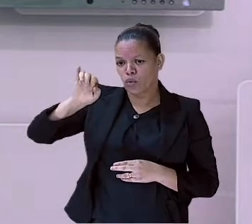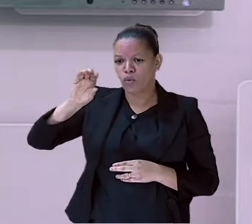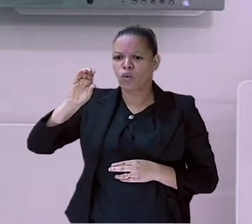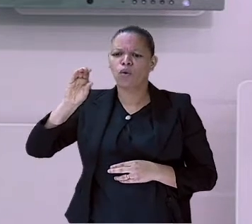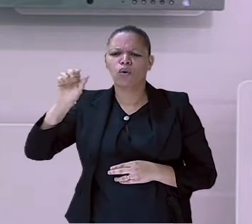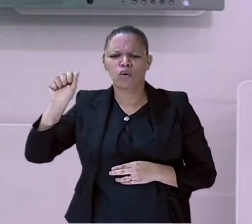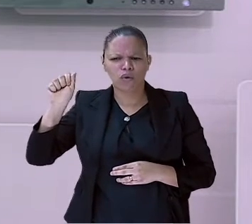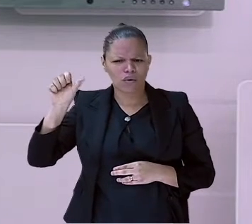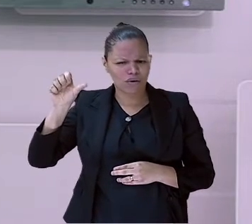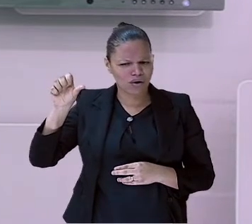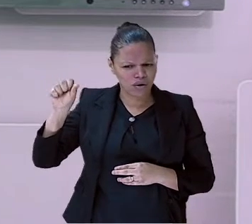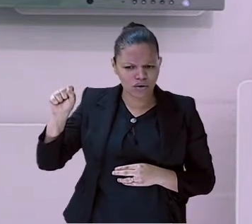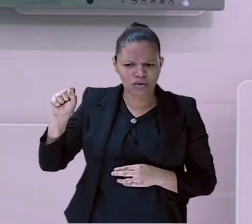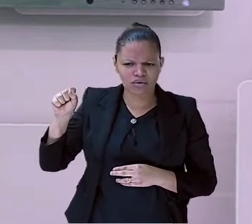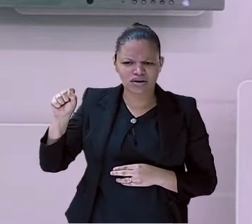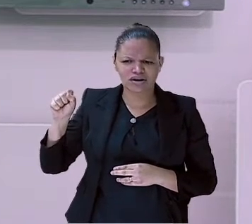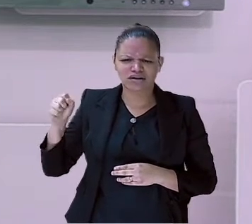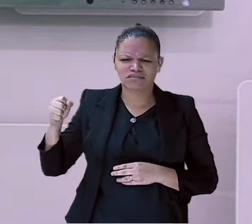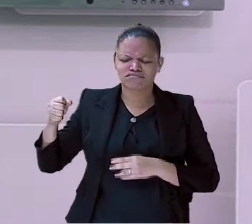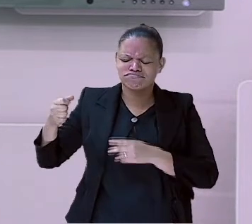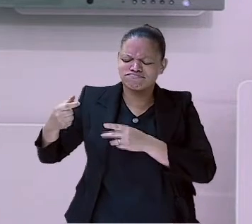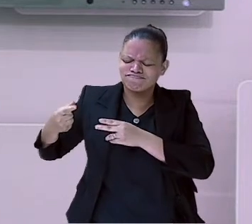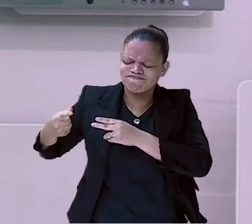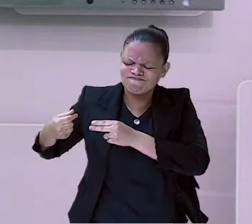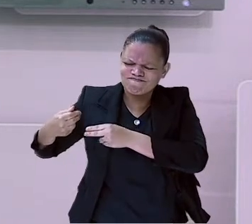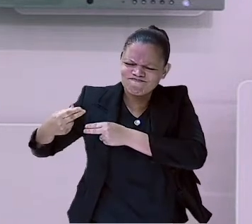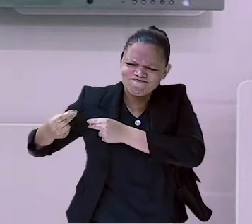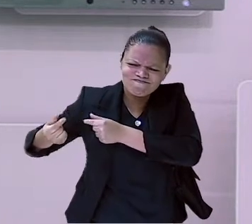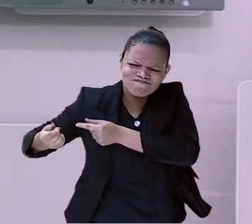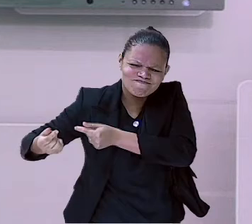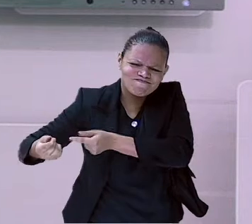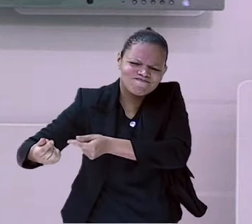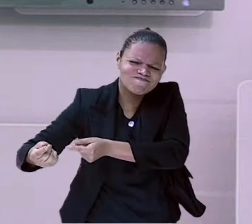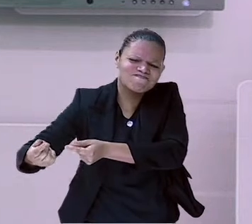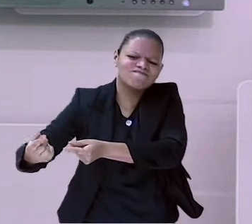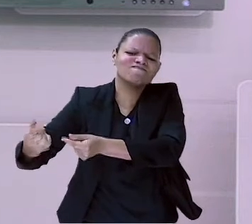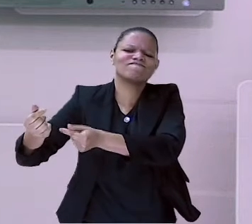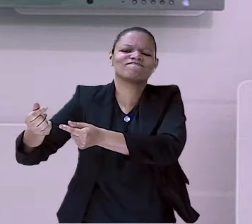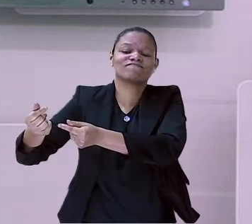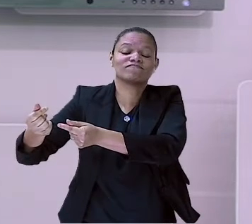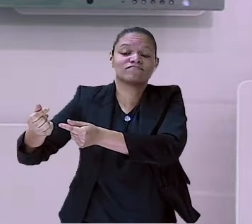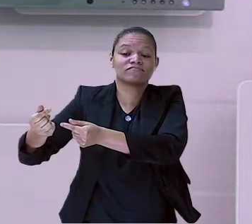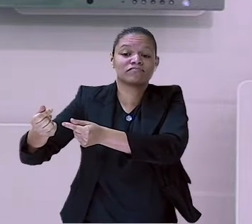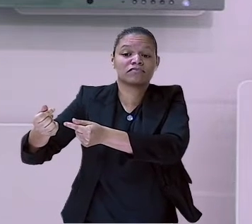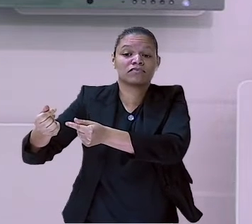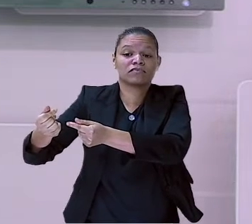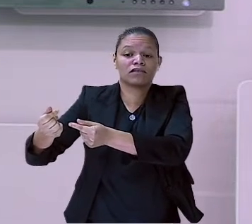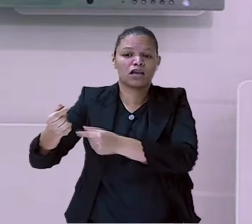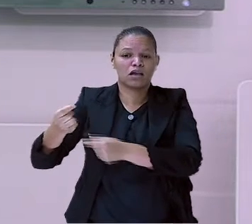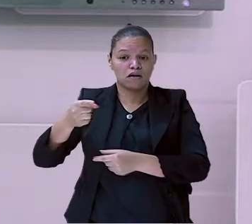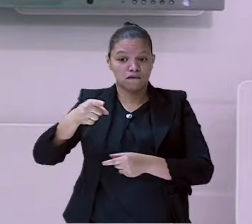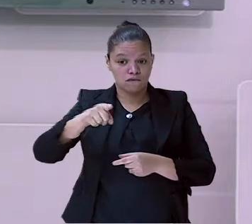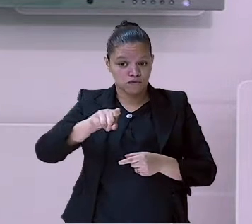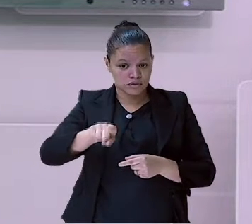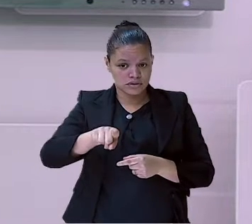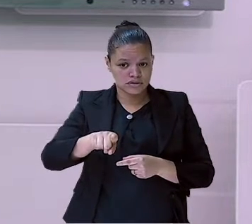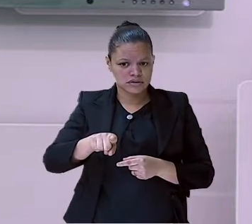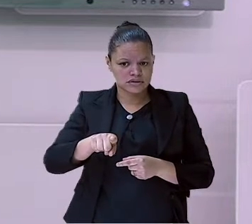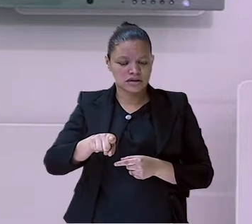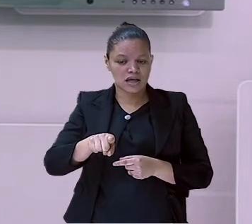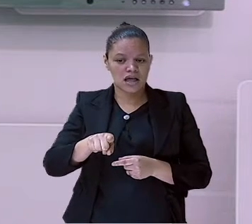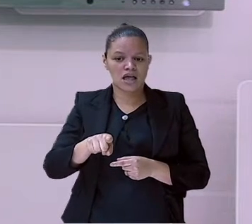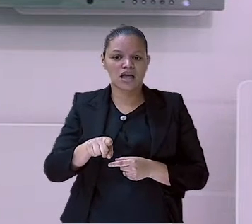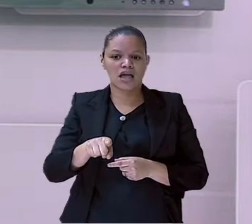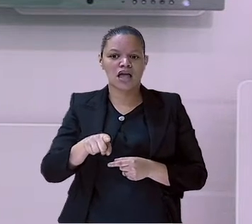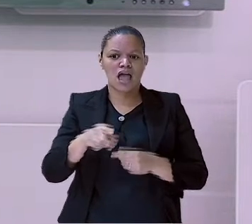duração. Você não dorme saudável e acorda com essas doenças. O que está querendo dizer? Está